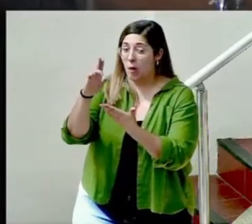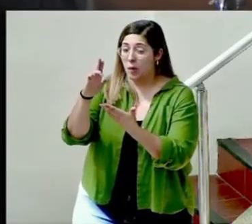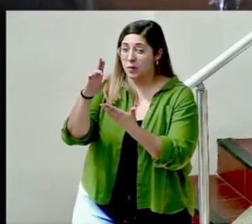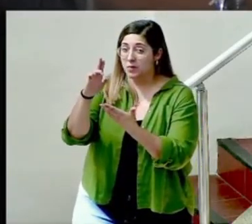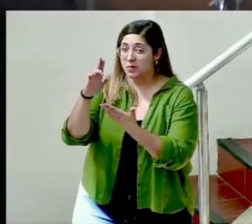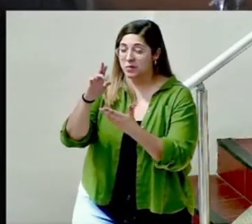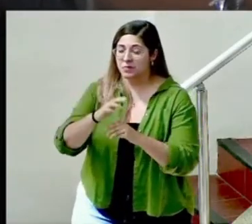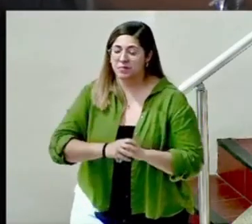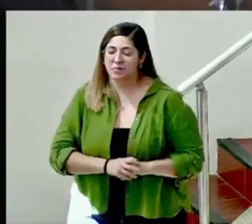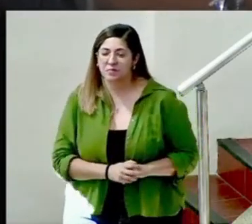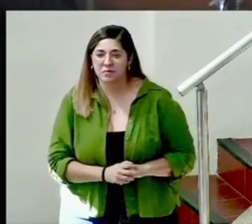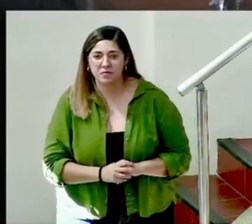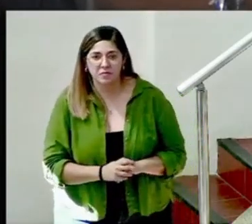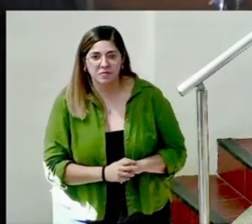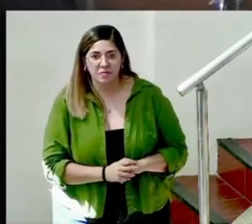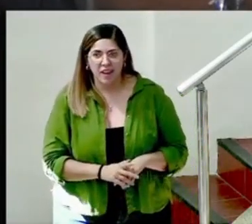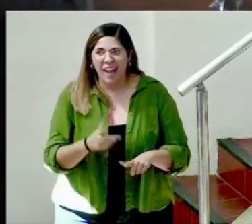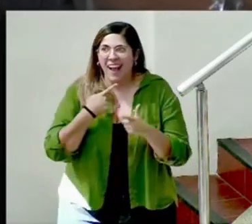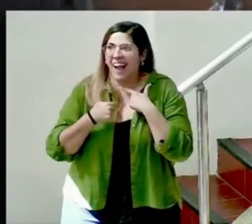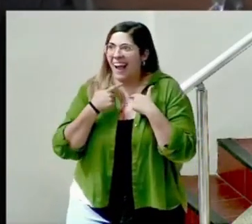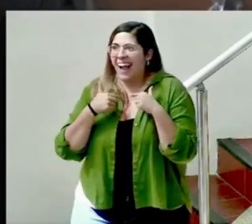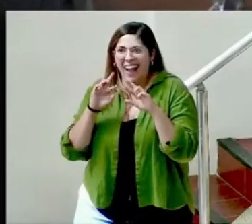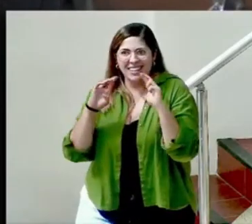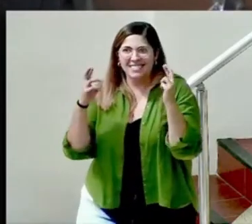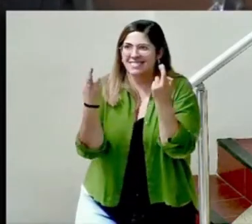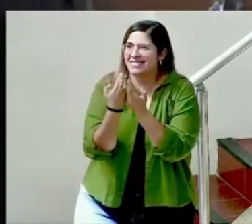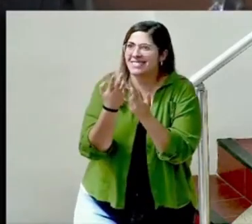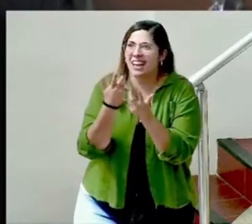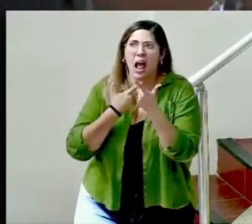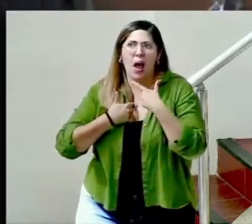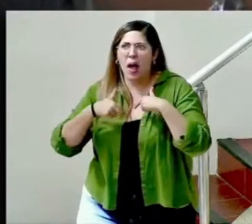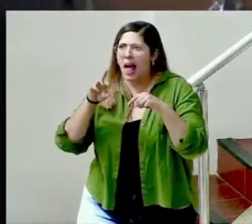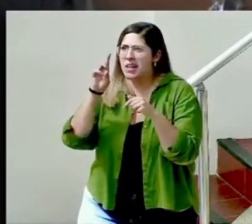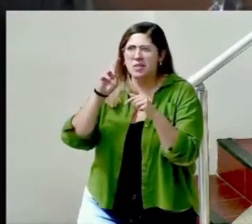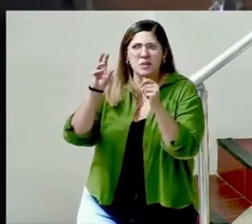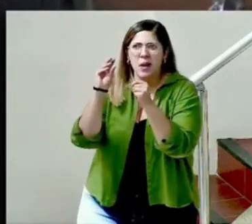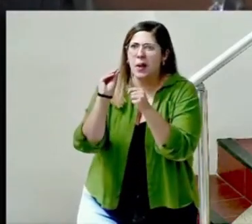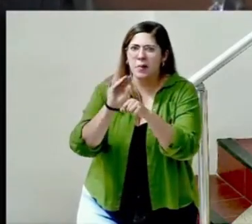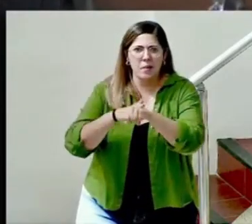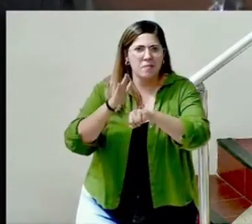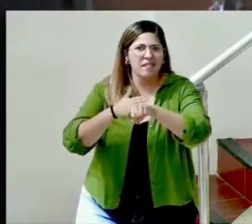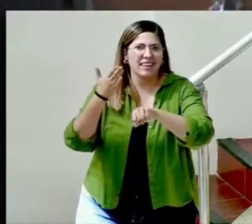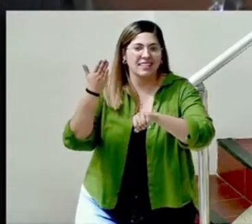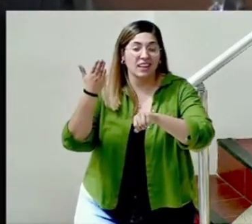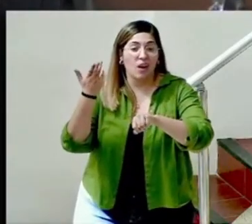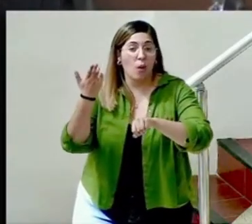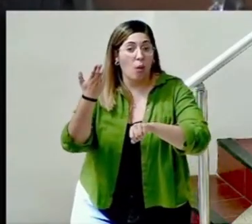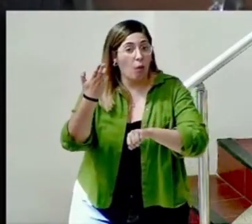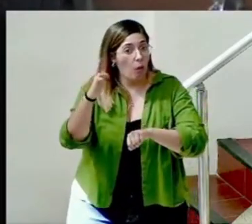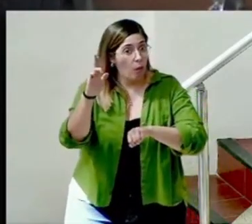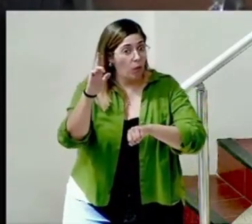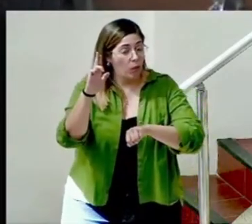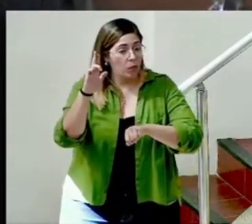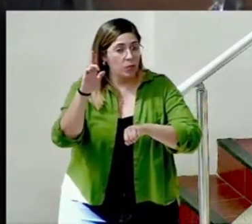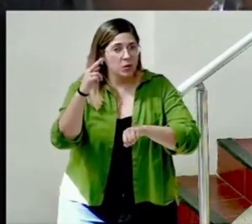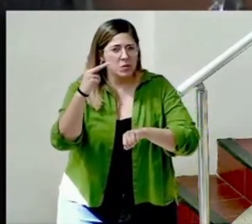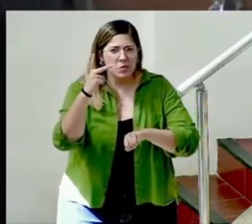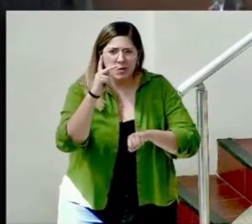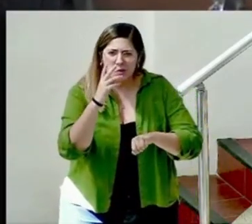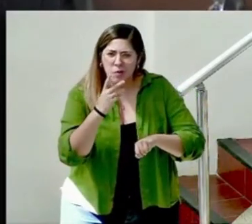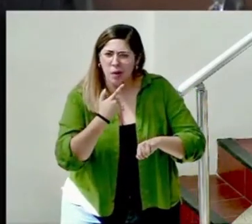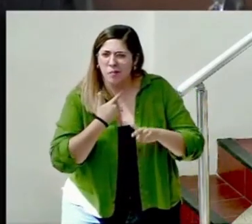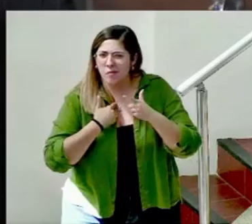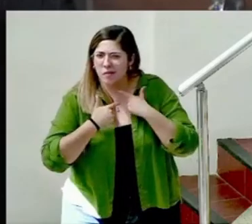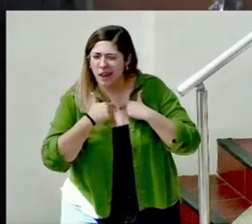A vontade ou o reino de Deus? ou a sua